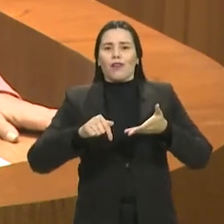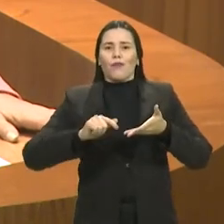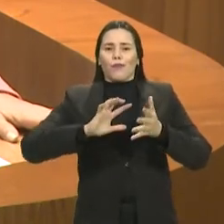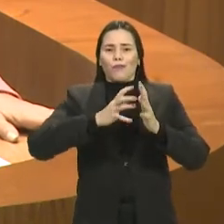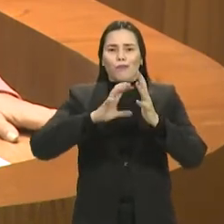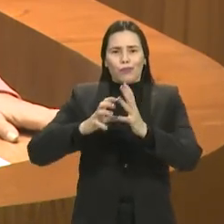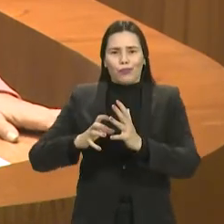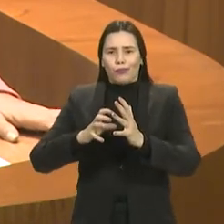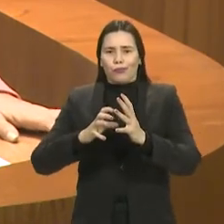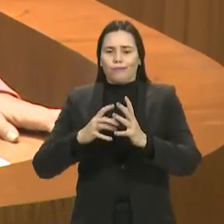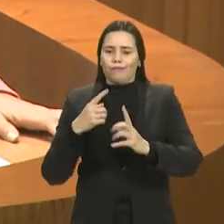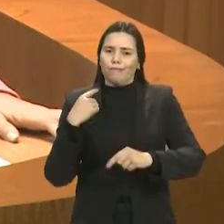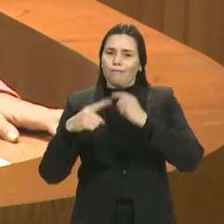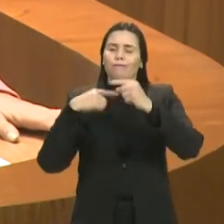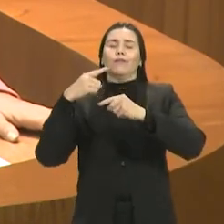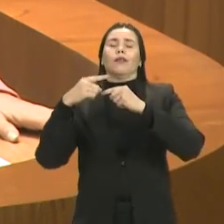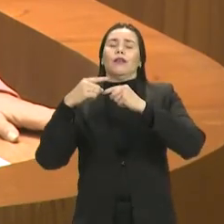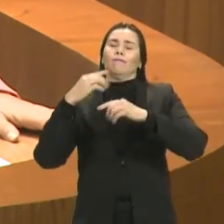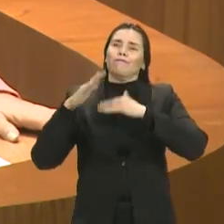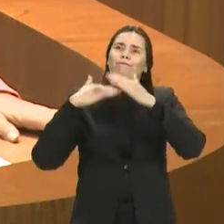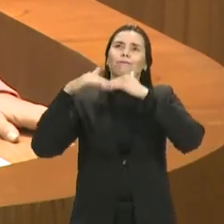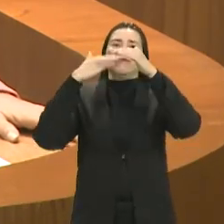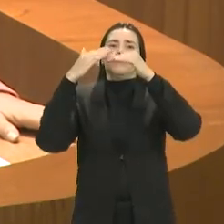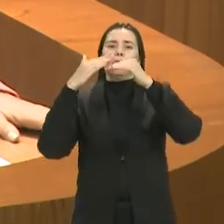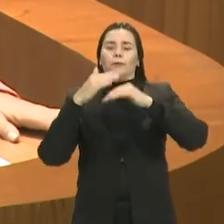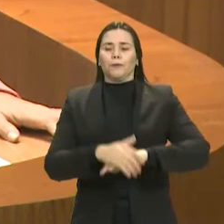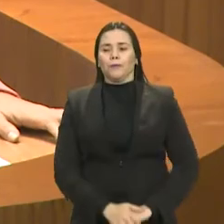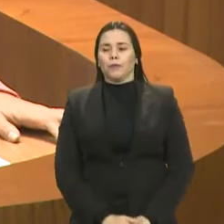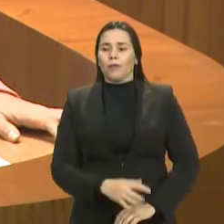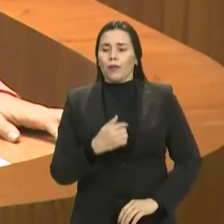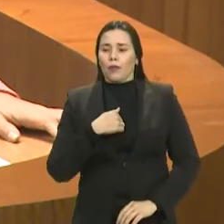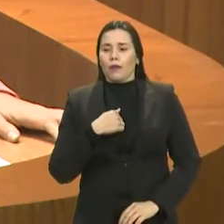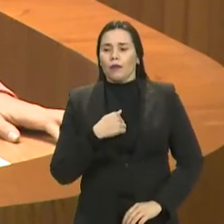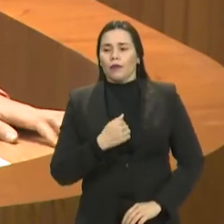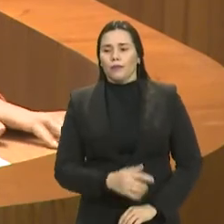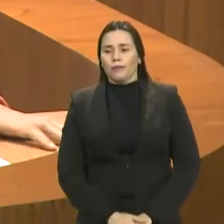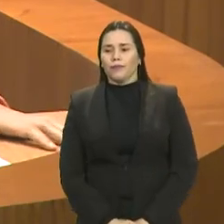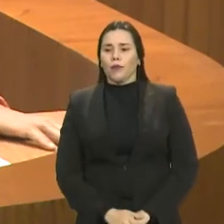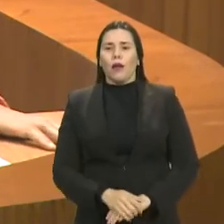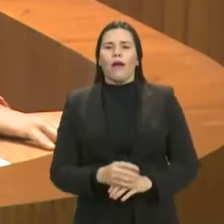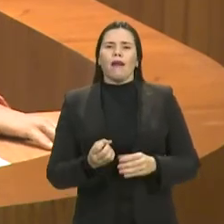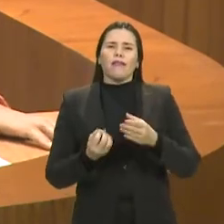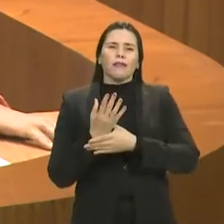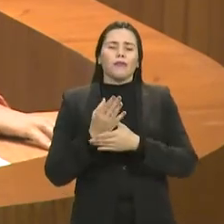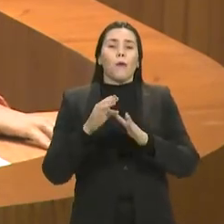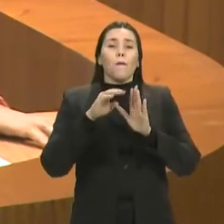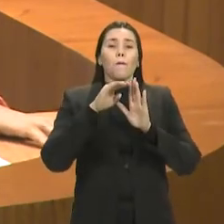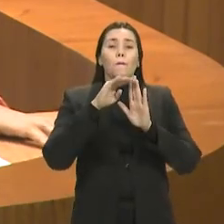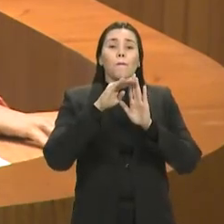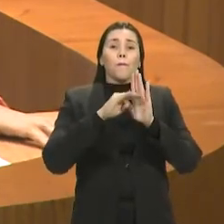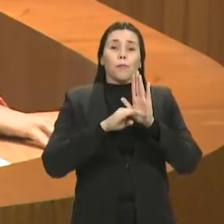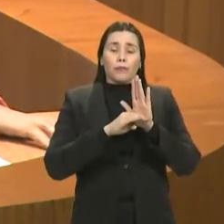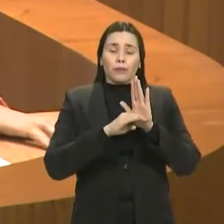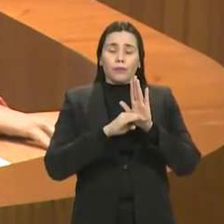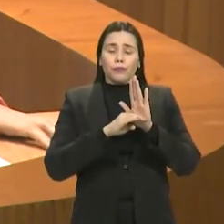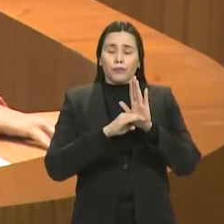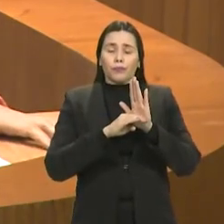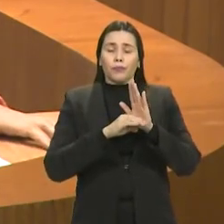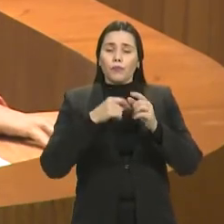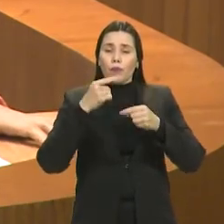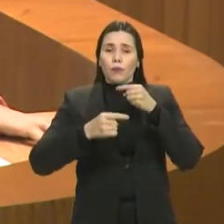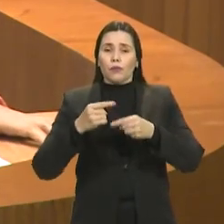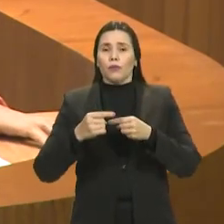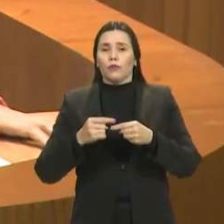conseguimos nos reunir e decidir uma montar um projeto político essencialmente de direita